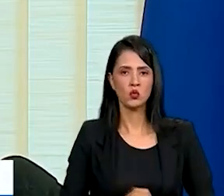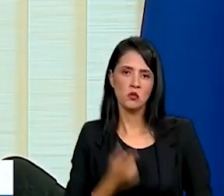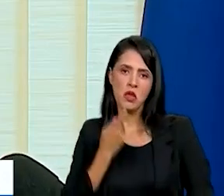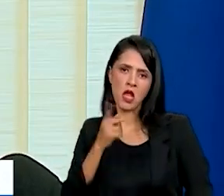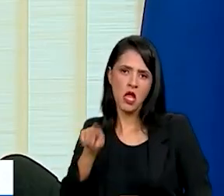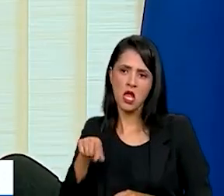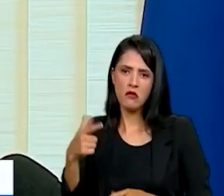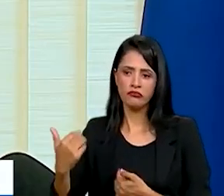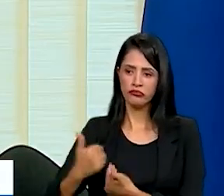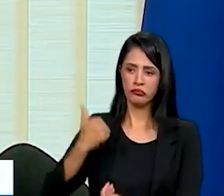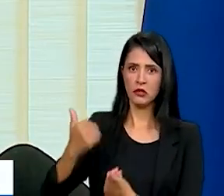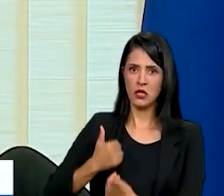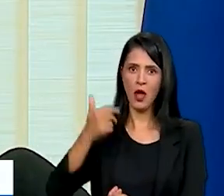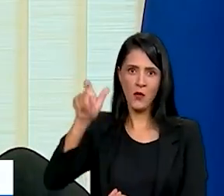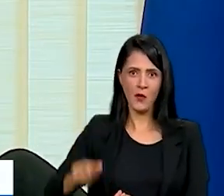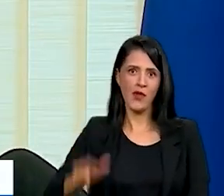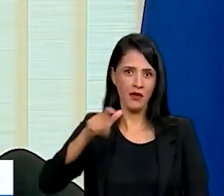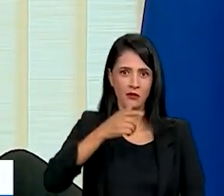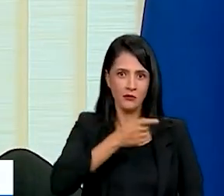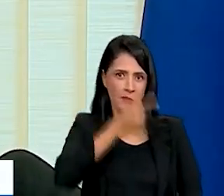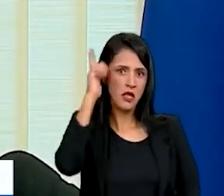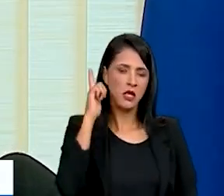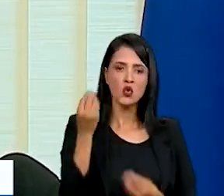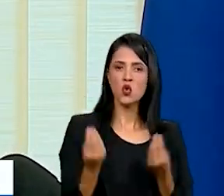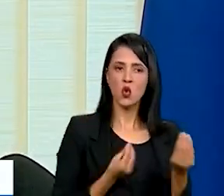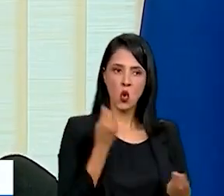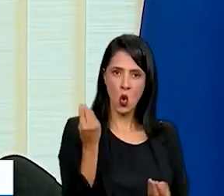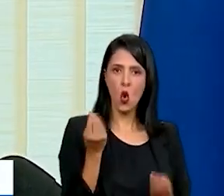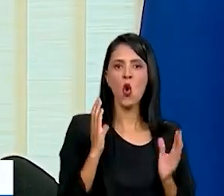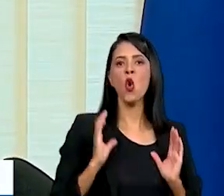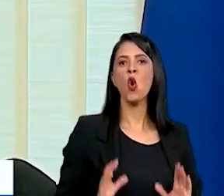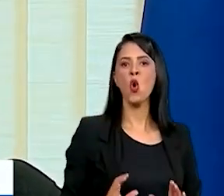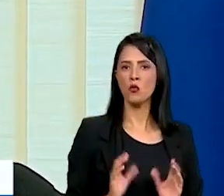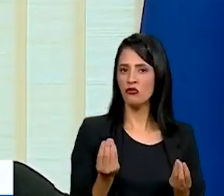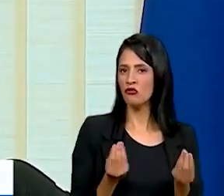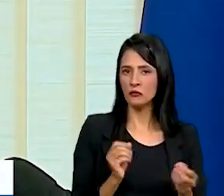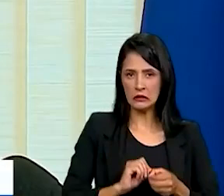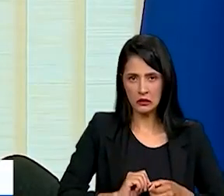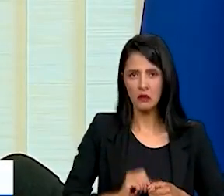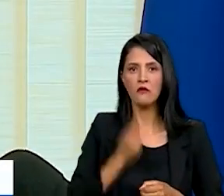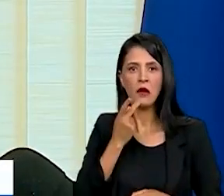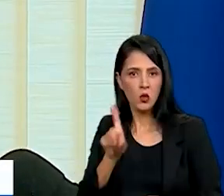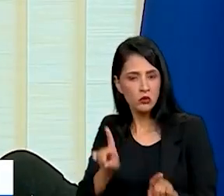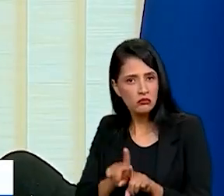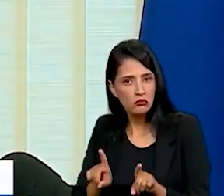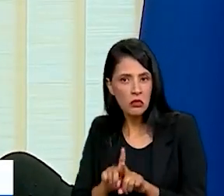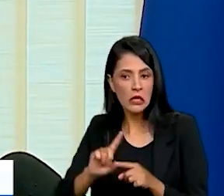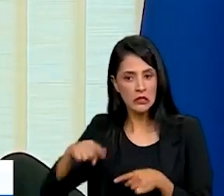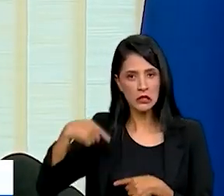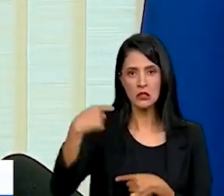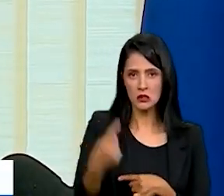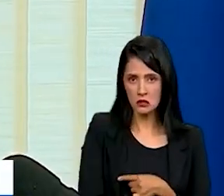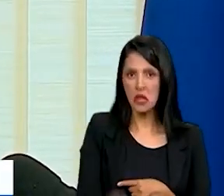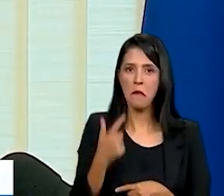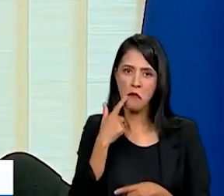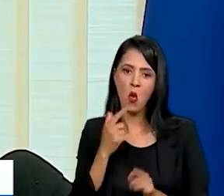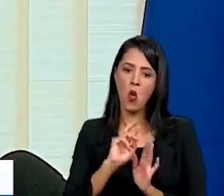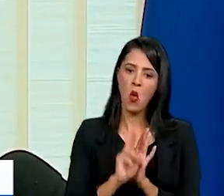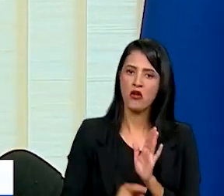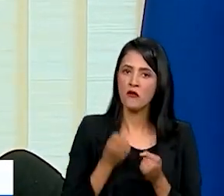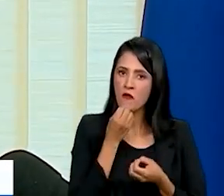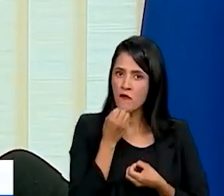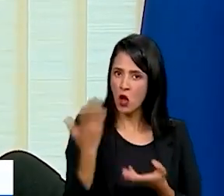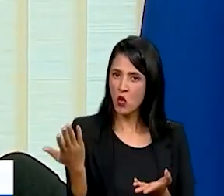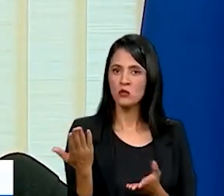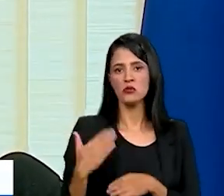teria sido instruído pelo ministro sobre como proceder. Ele disse ainda que, posteriormente, teria relatado sobre